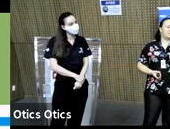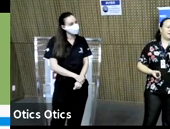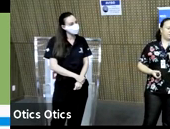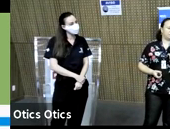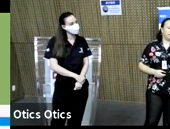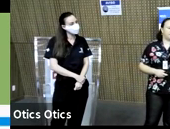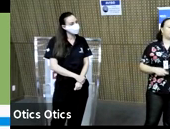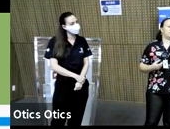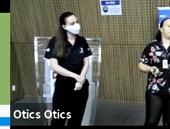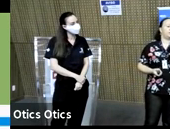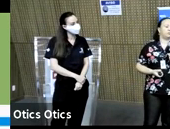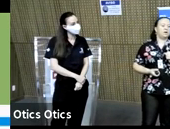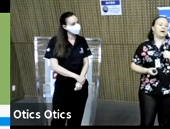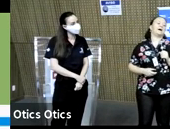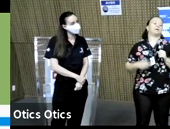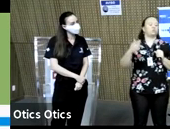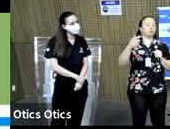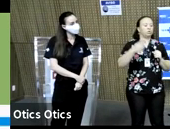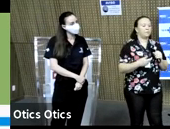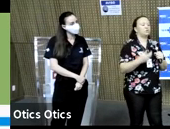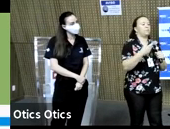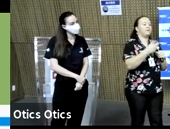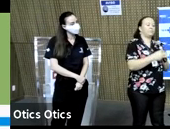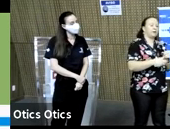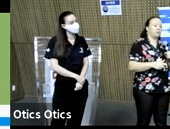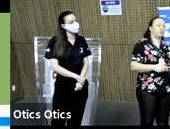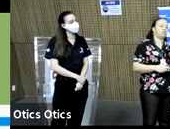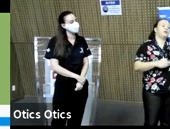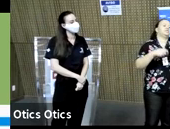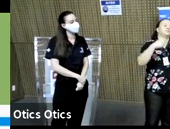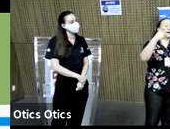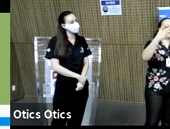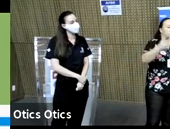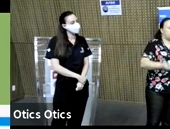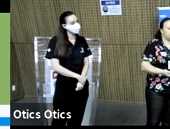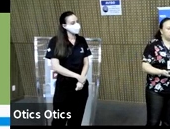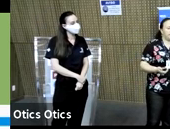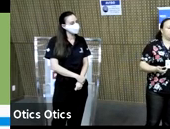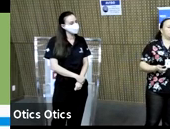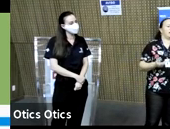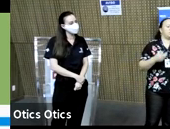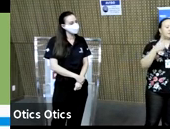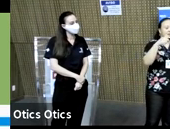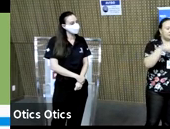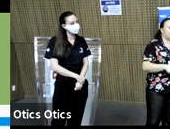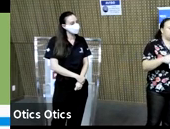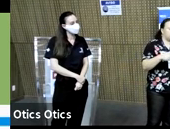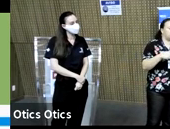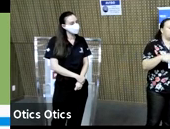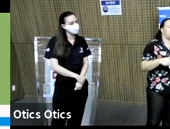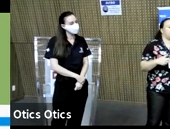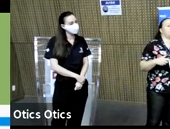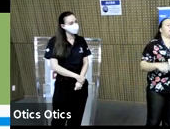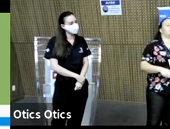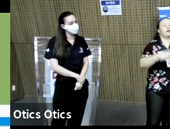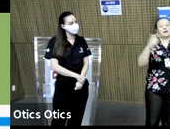o acesso, né? O agendamento. Consultou, passou pela enfermeira hoje, já sai com a consulta do médico agendada dentro do